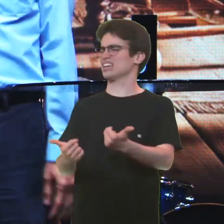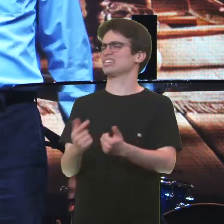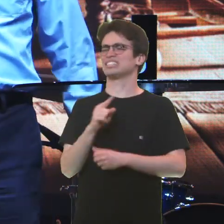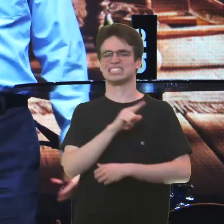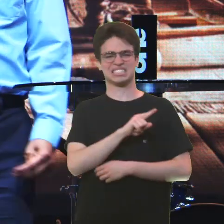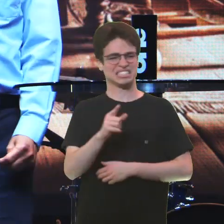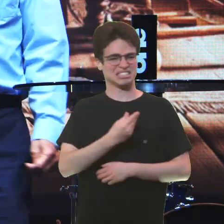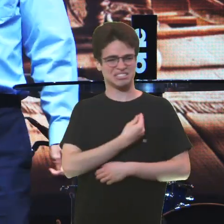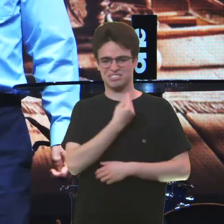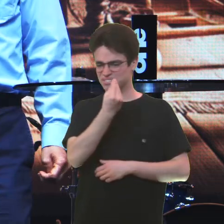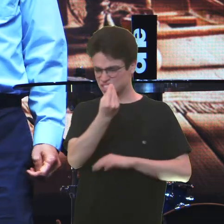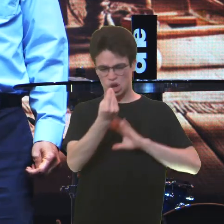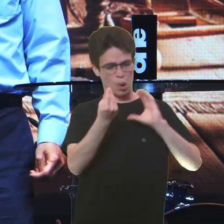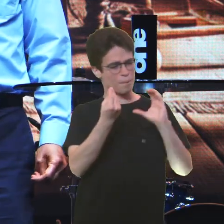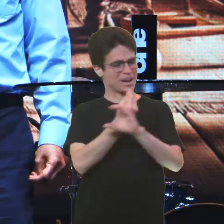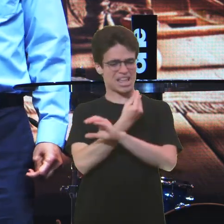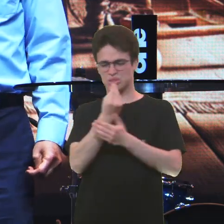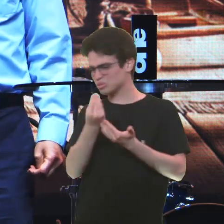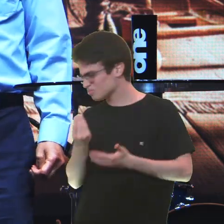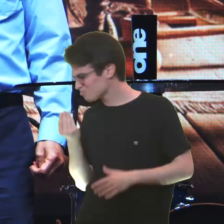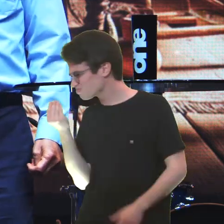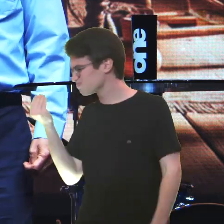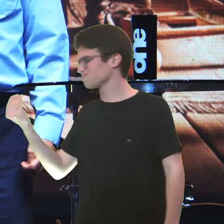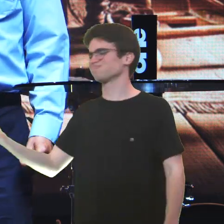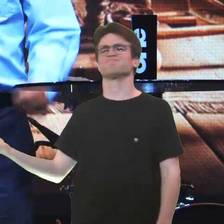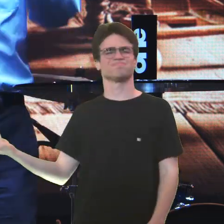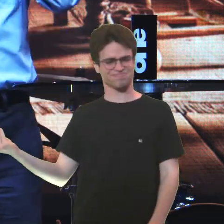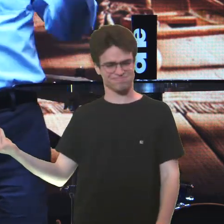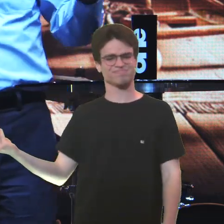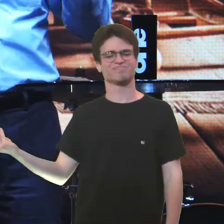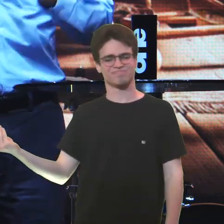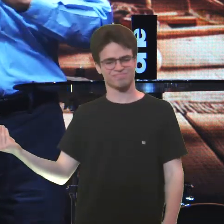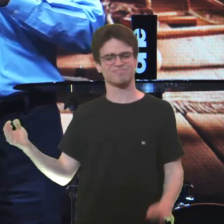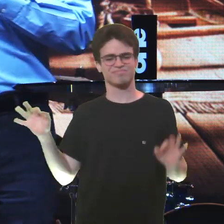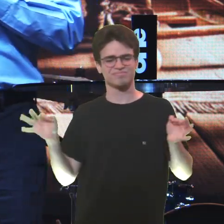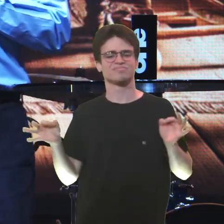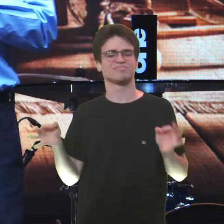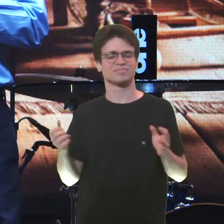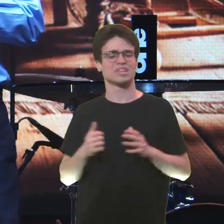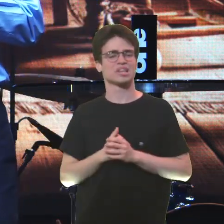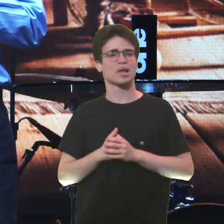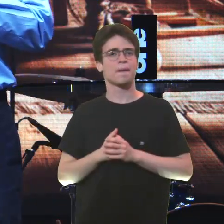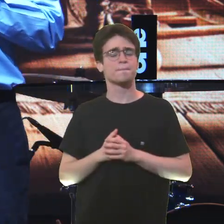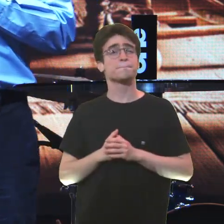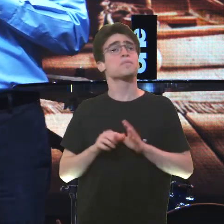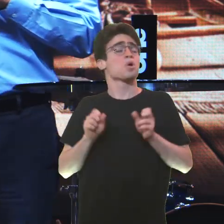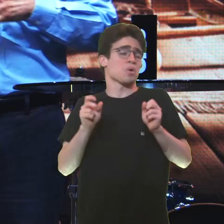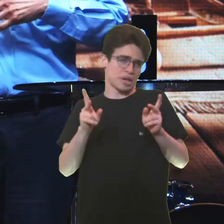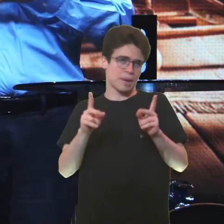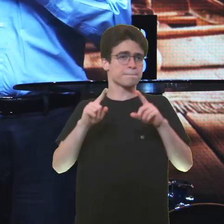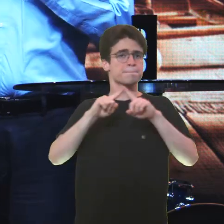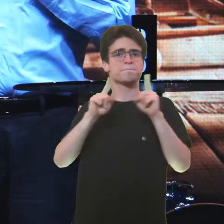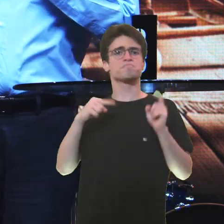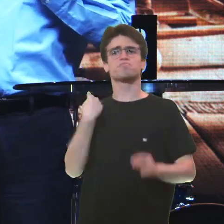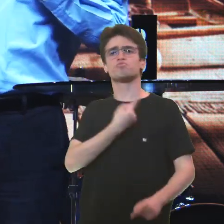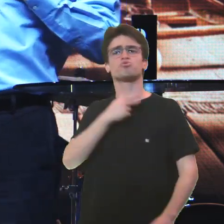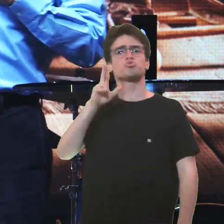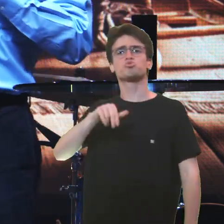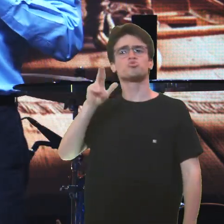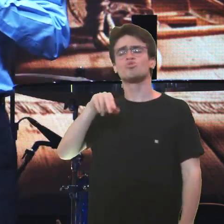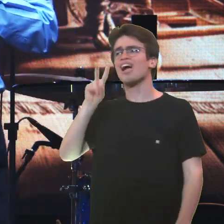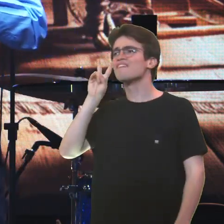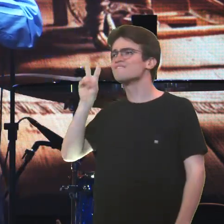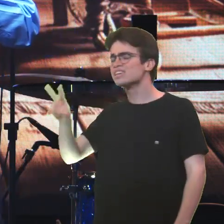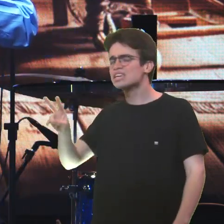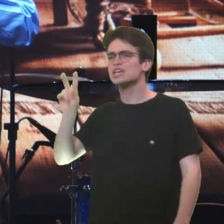Entregam por suas completo. vidas por completo. Pero nunca oímos Mas nunca ouvimos falar de alguien, de un